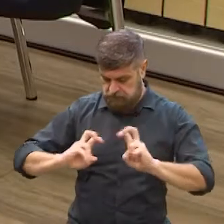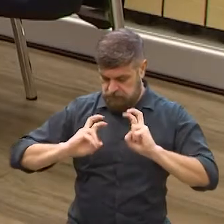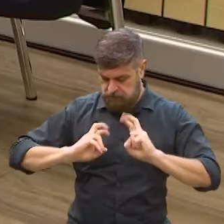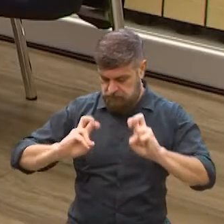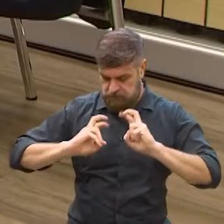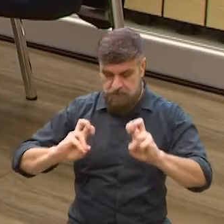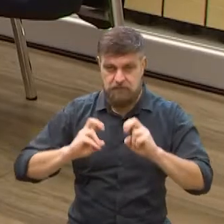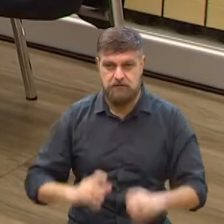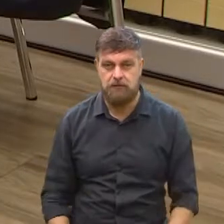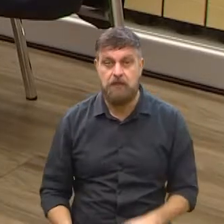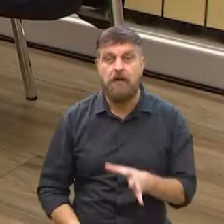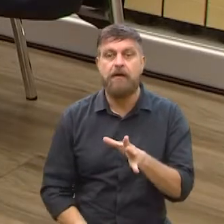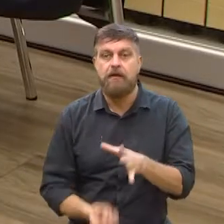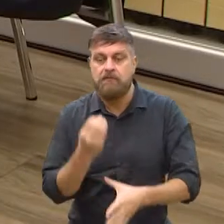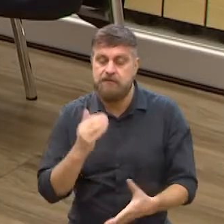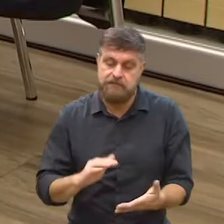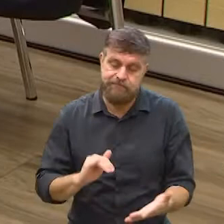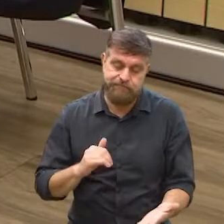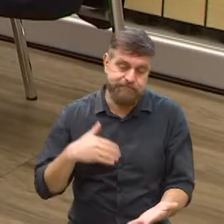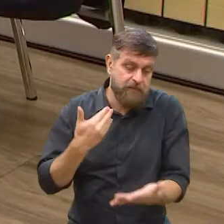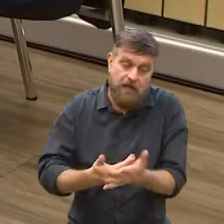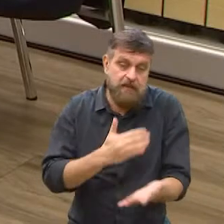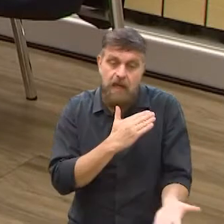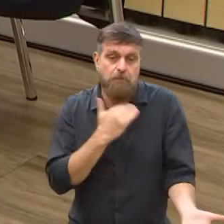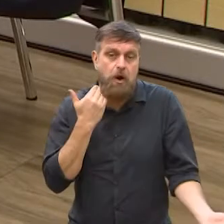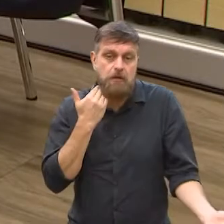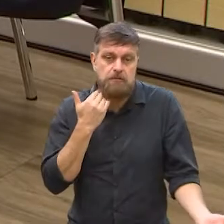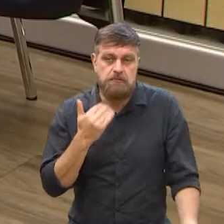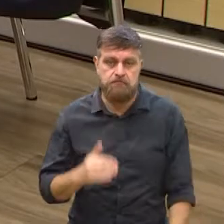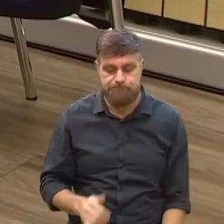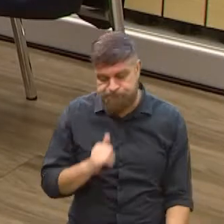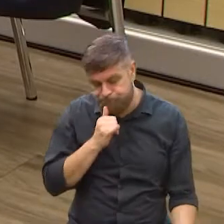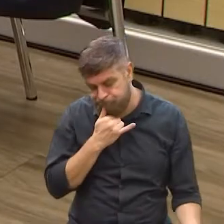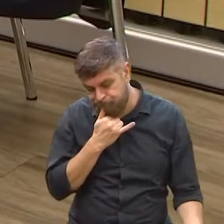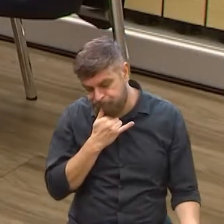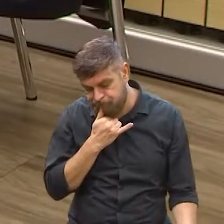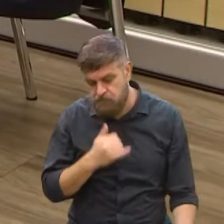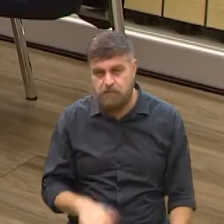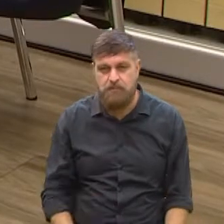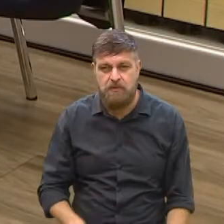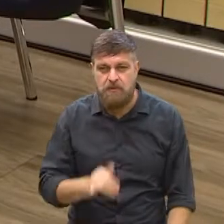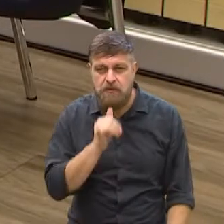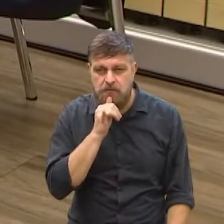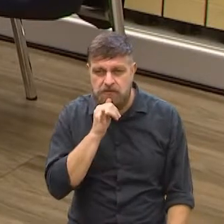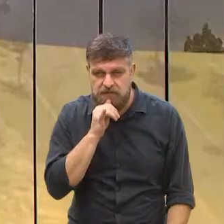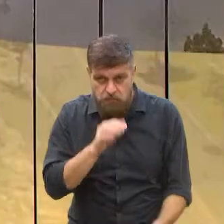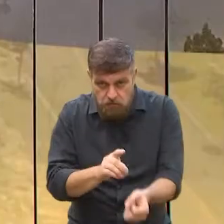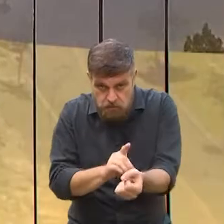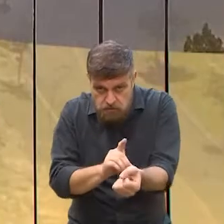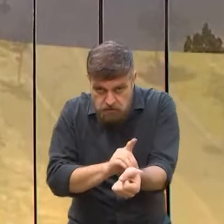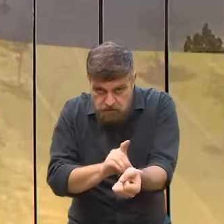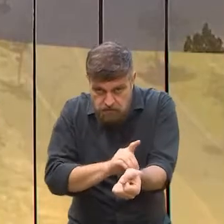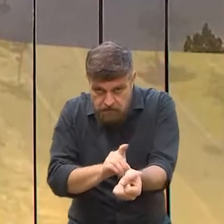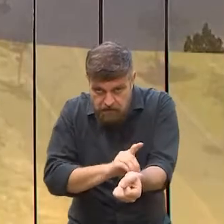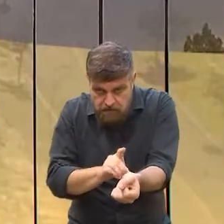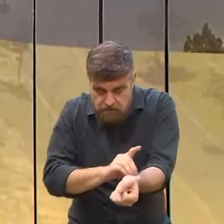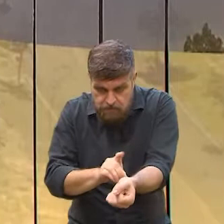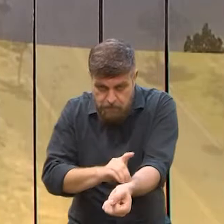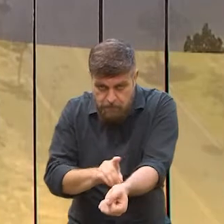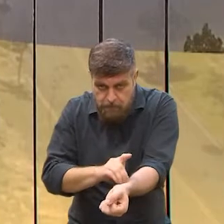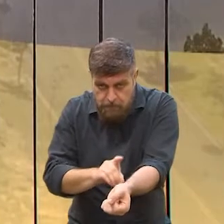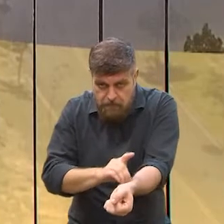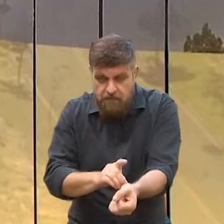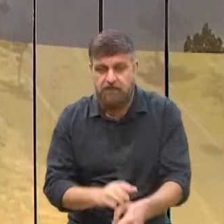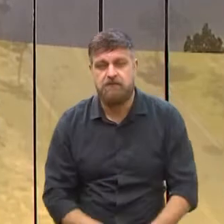descompensação é que vai causar, infelizmente, o óbito. Então, por exemplo, você citou o diabetes. O